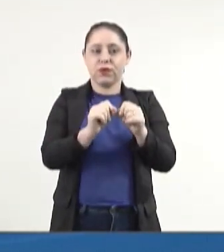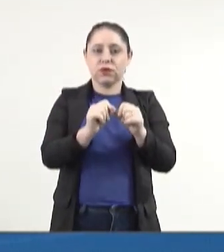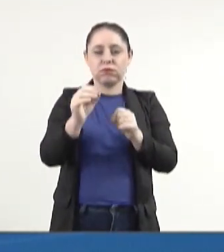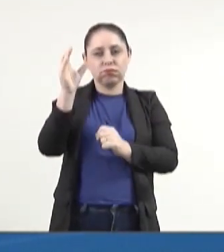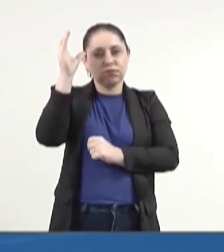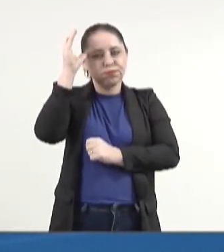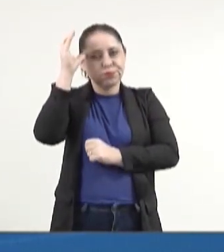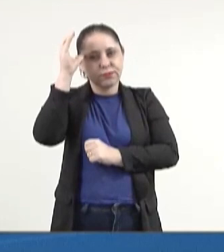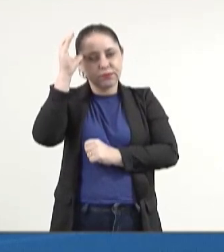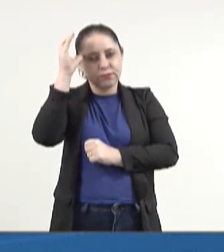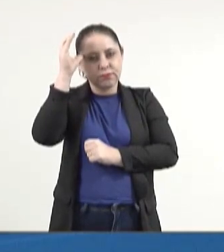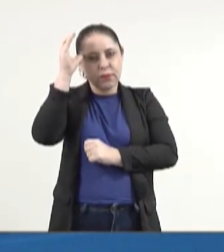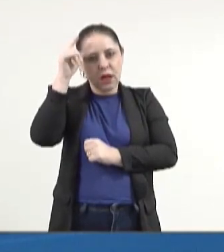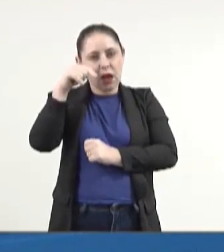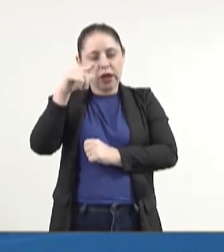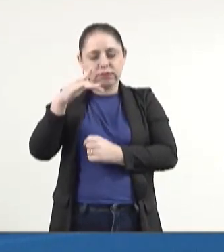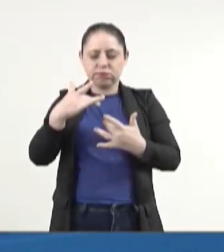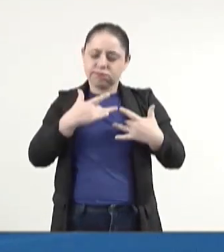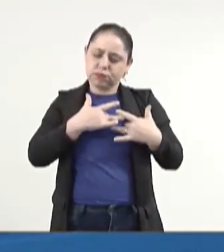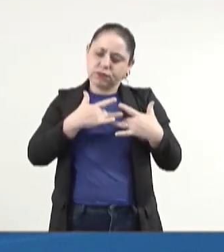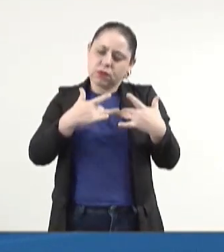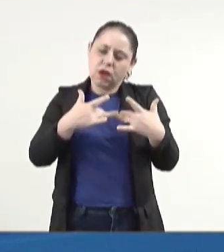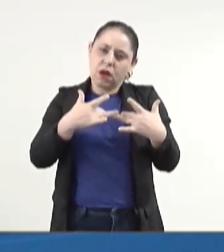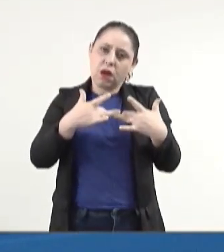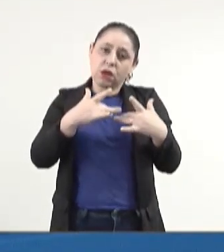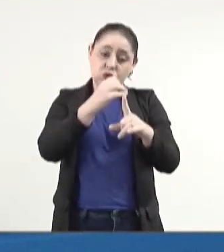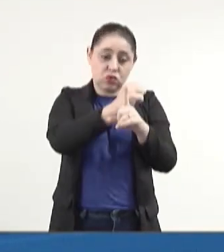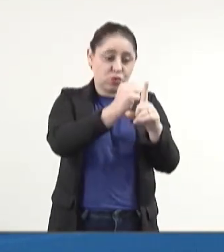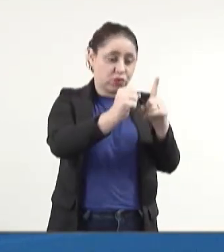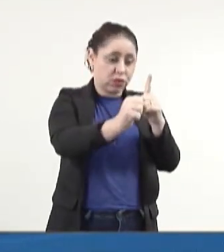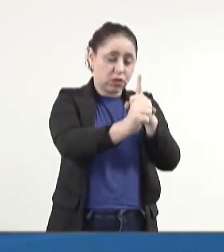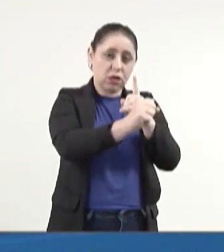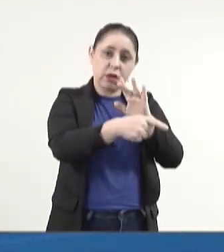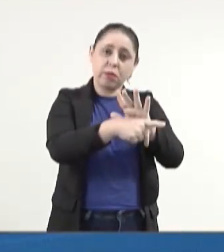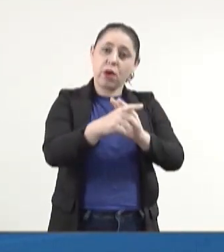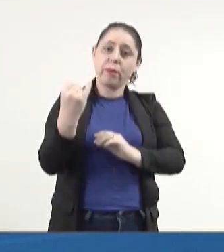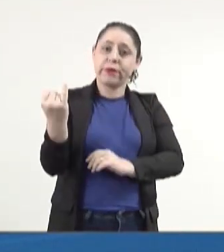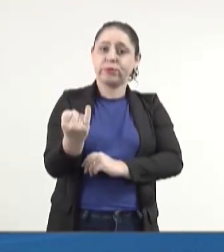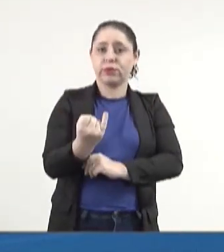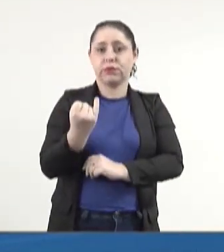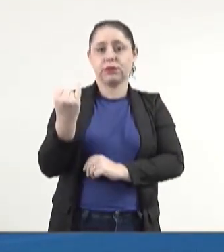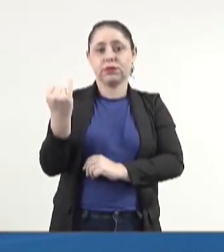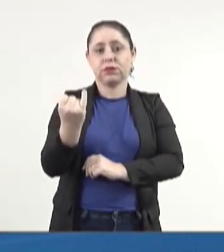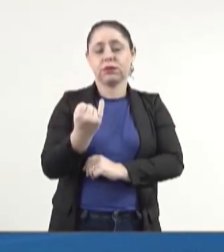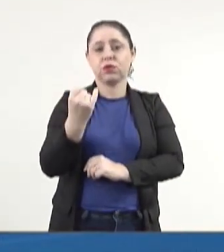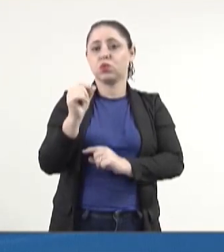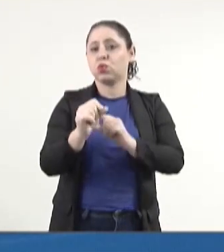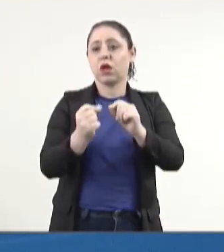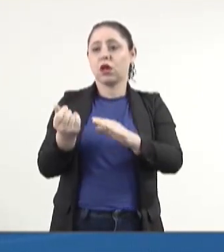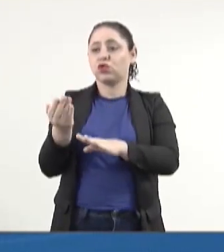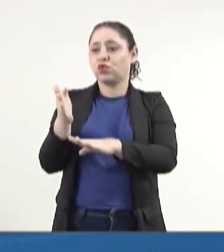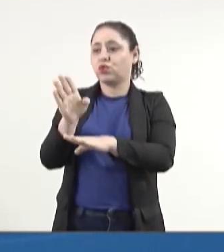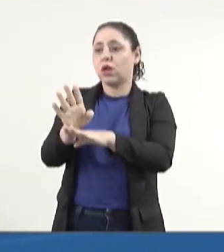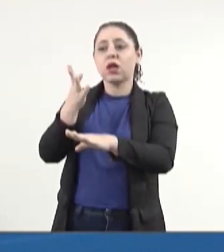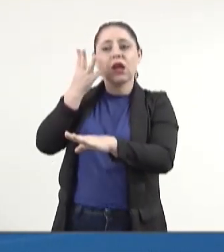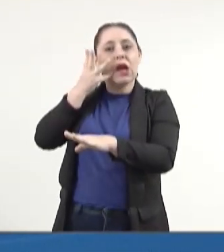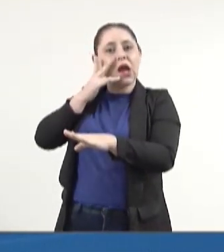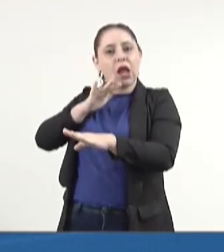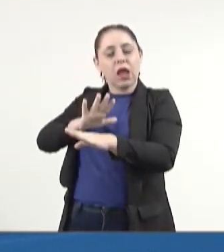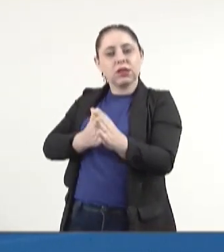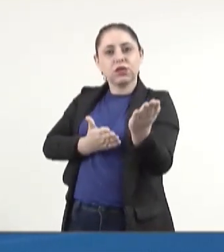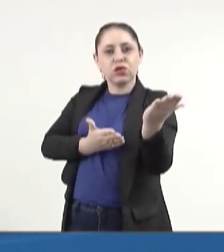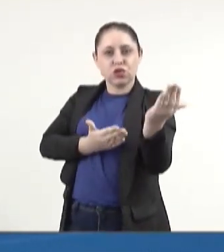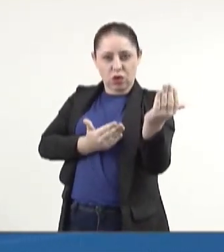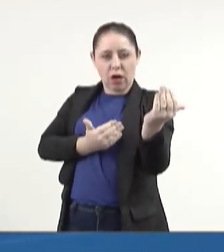a conscientização e a sensibilização da sociedade sobre a importância de auxiliar crianças